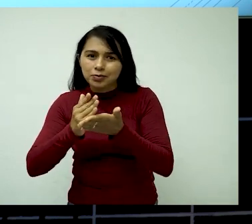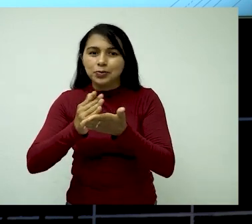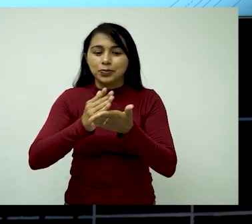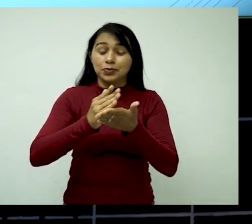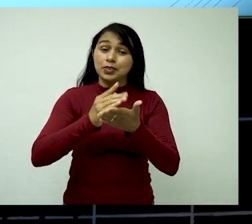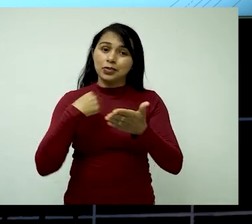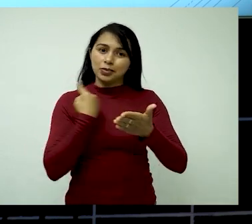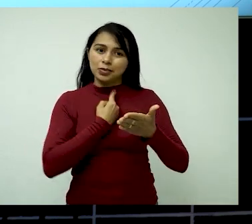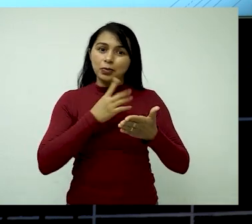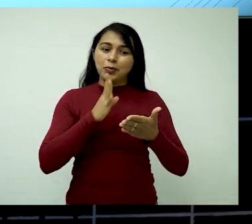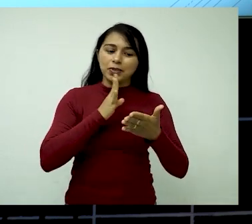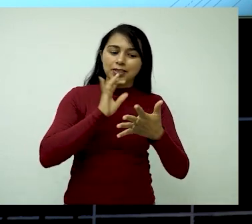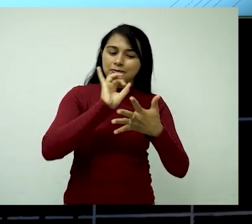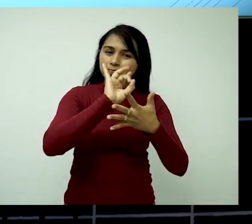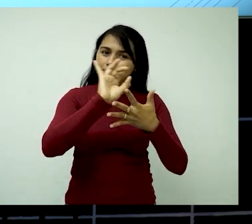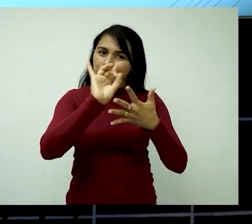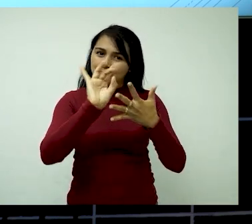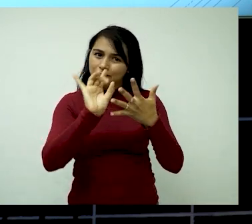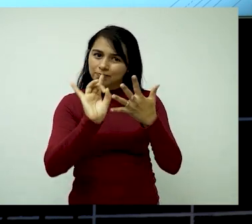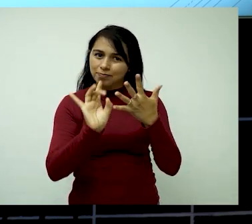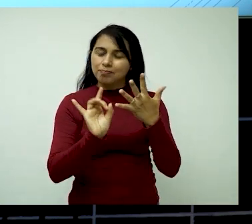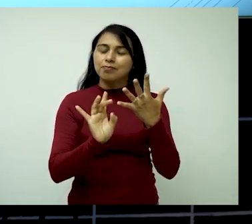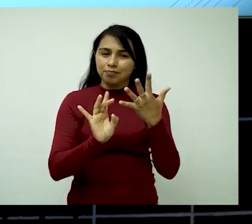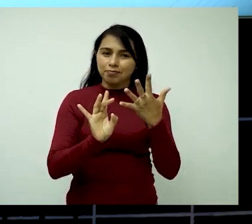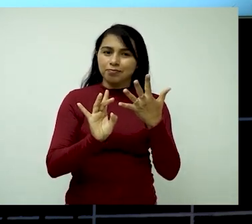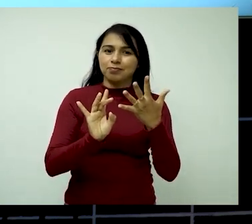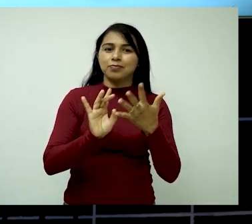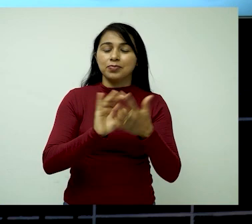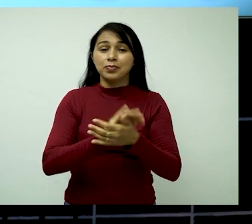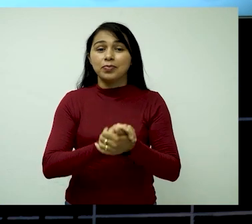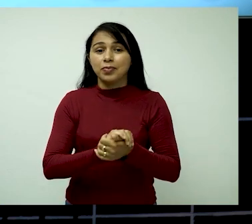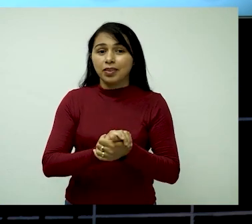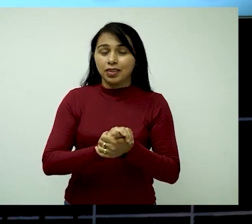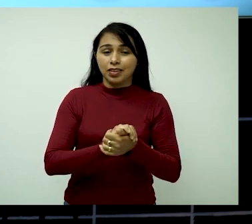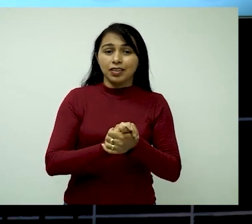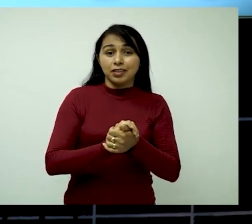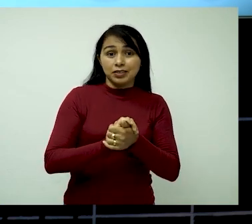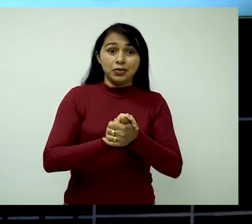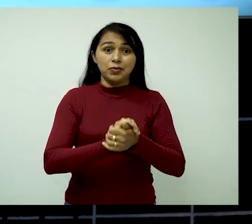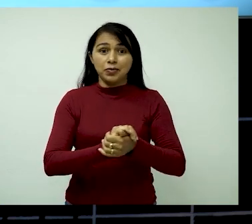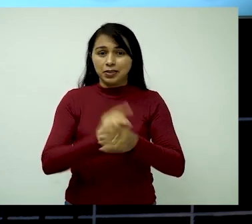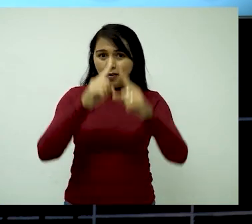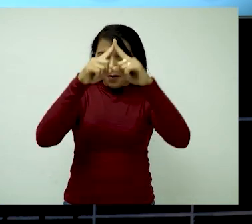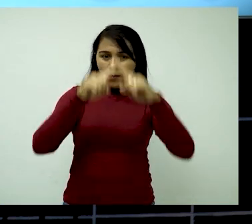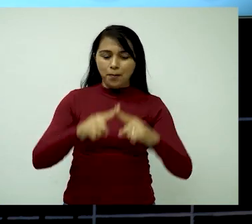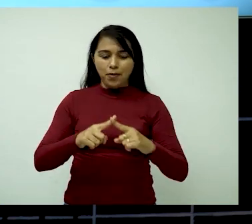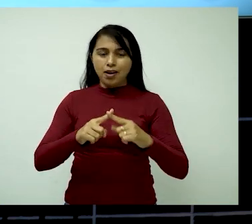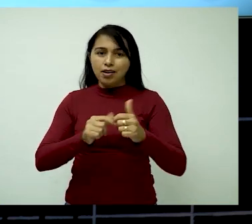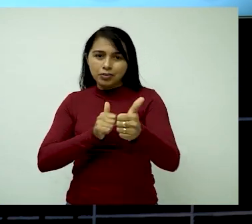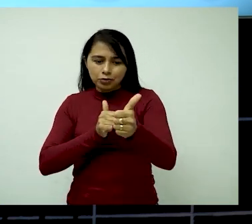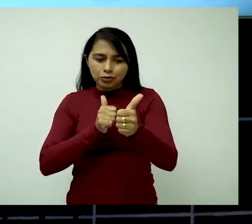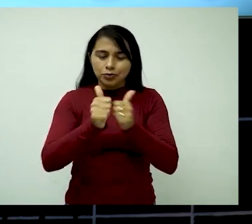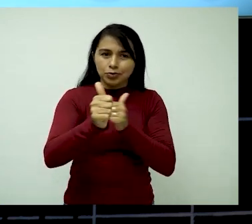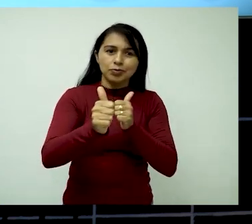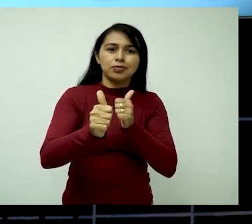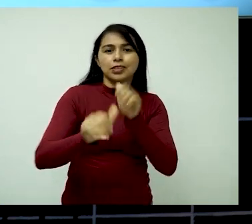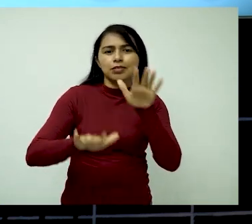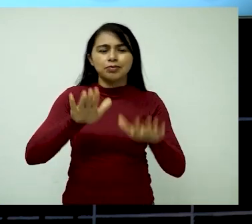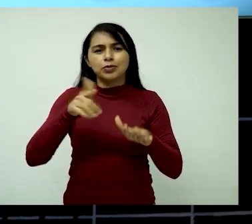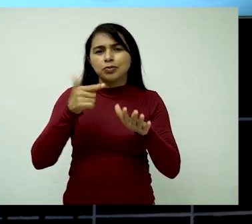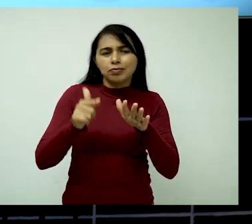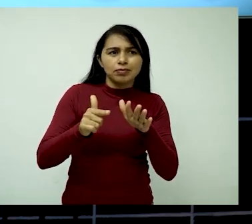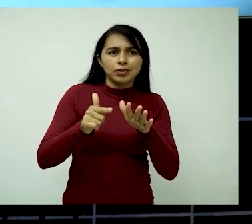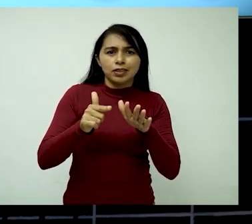vamos conhecer um pouquinho de cada uma delas nesse exato momento. Como, por exemplo, quando a gente fala de corridas, a gente às vezes não tem